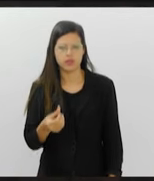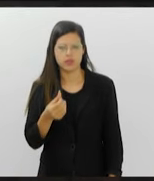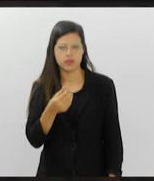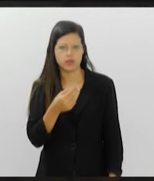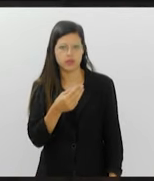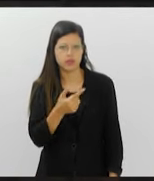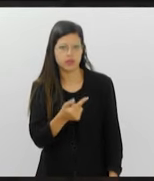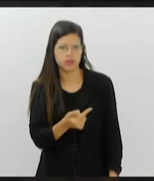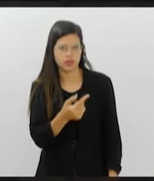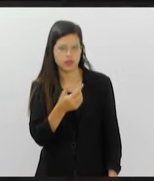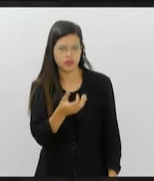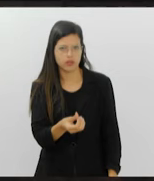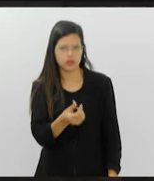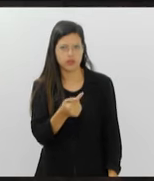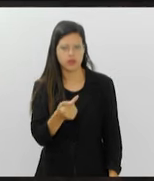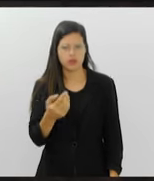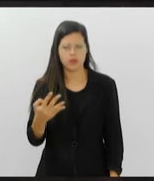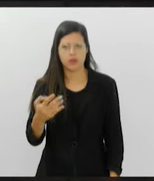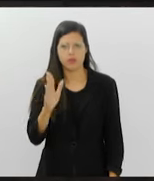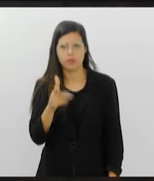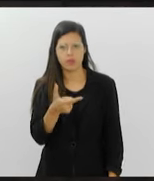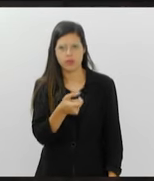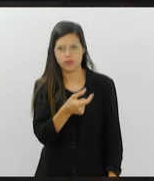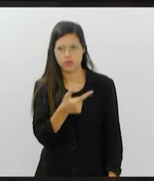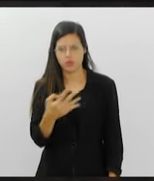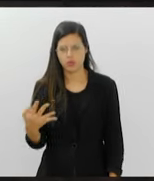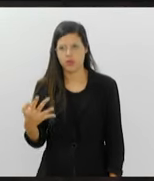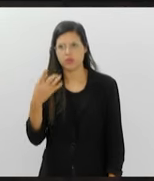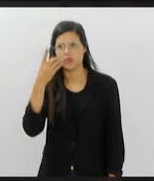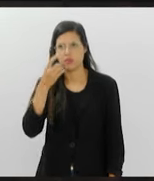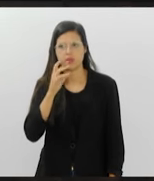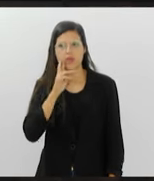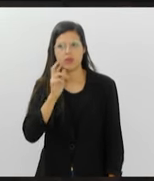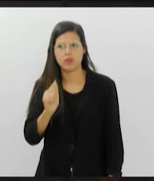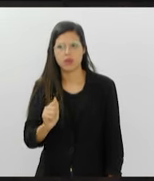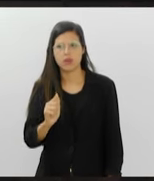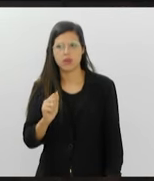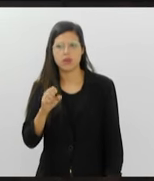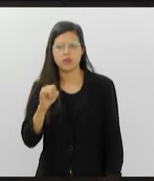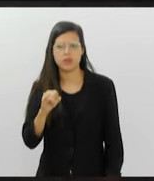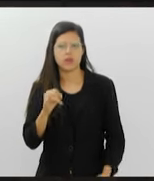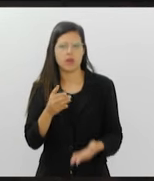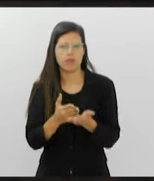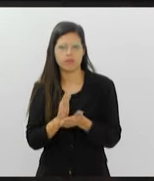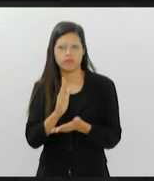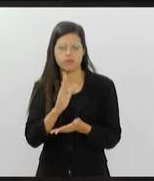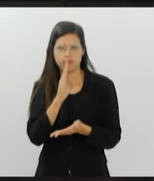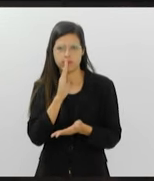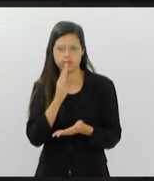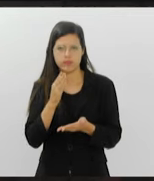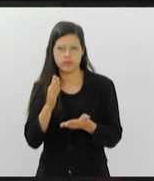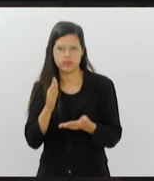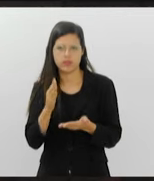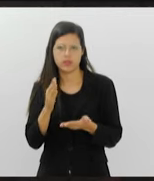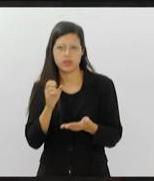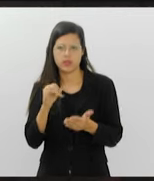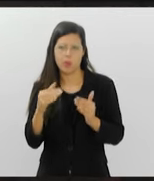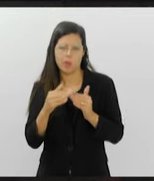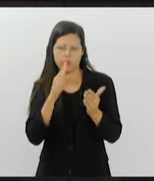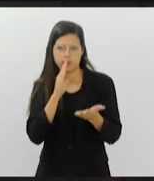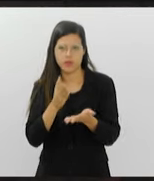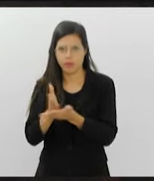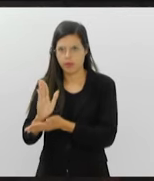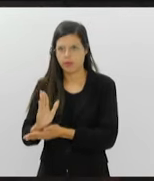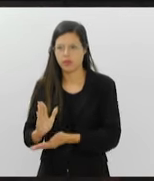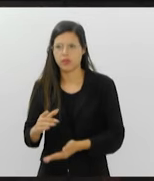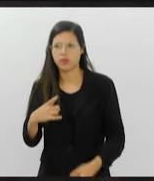664 de 24, do deputado Rodrigo Amorim. Senhores que aprovam, como estão, aprovado. Há ainda sobre a